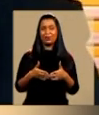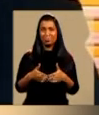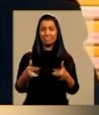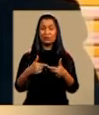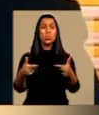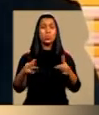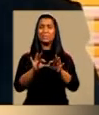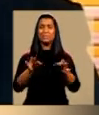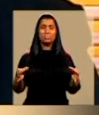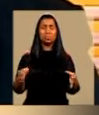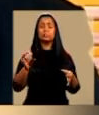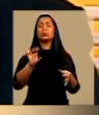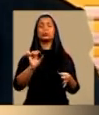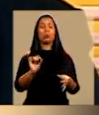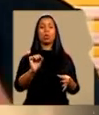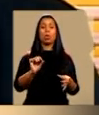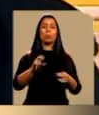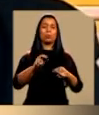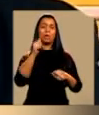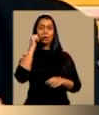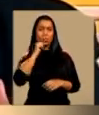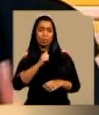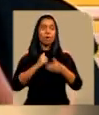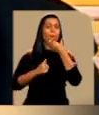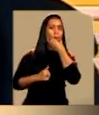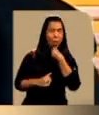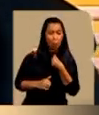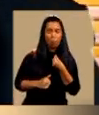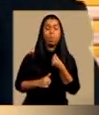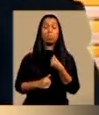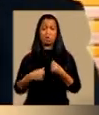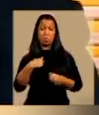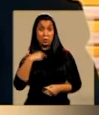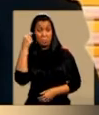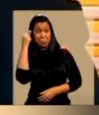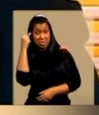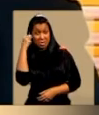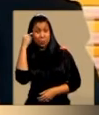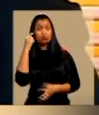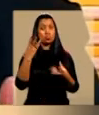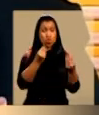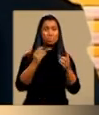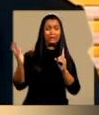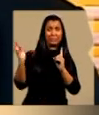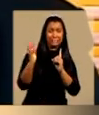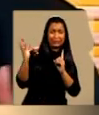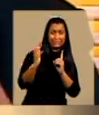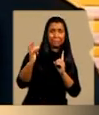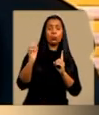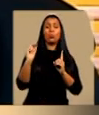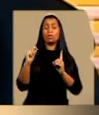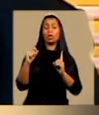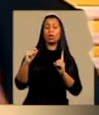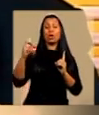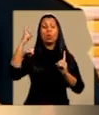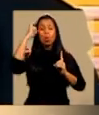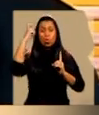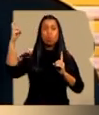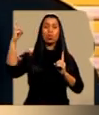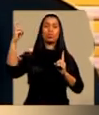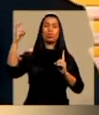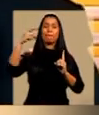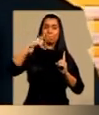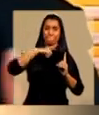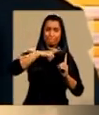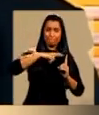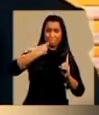relacionada simplesmente pelo sexo, pelo gênero. Eu acredito que tem muitas influências da cultura, da